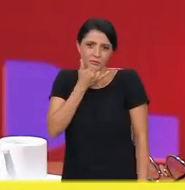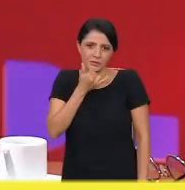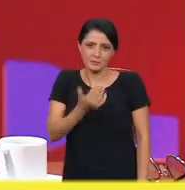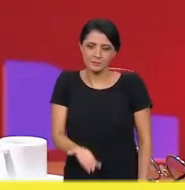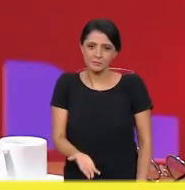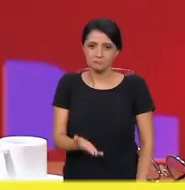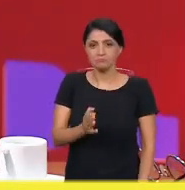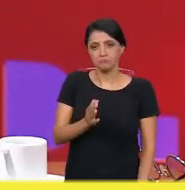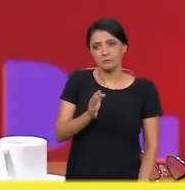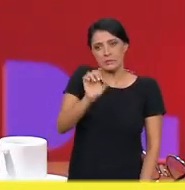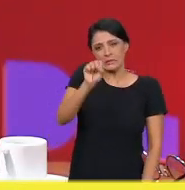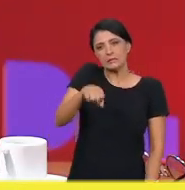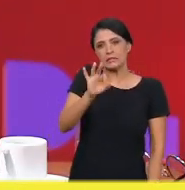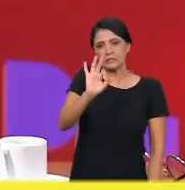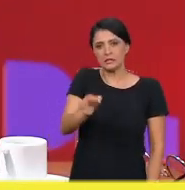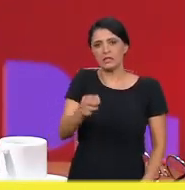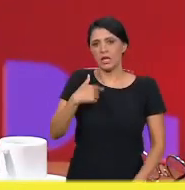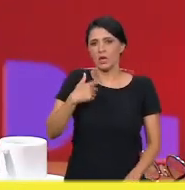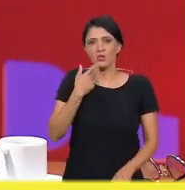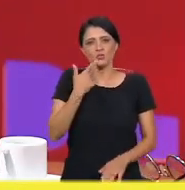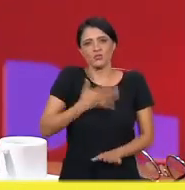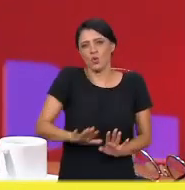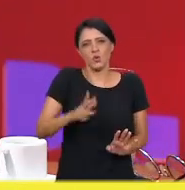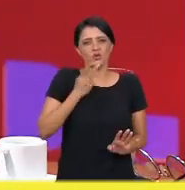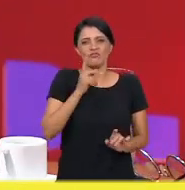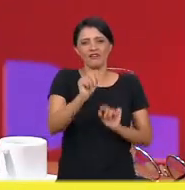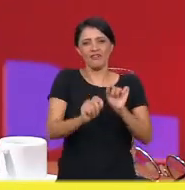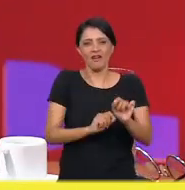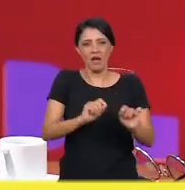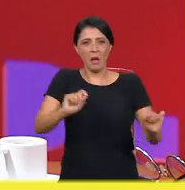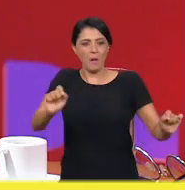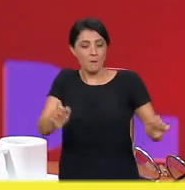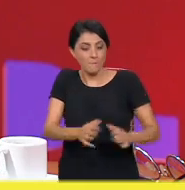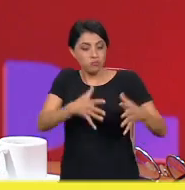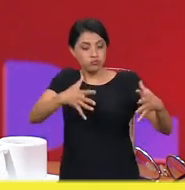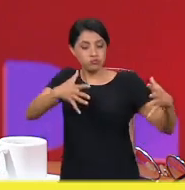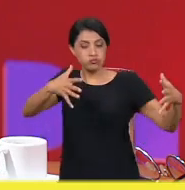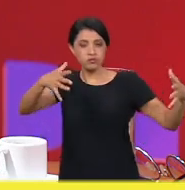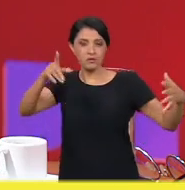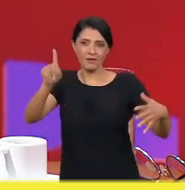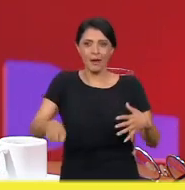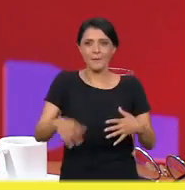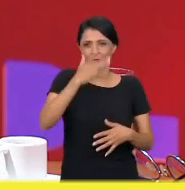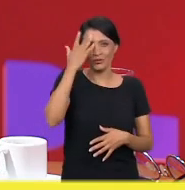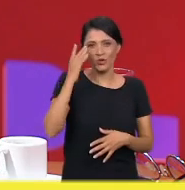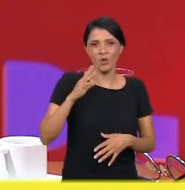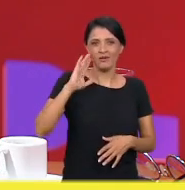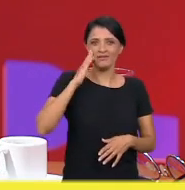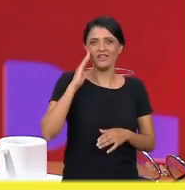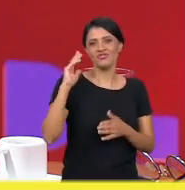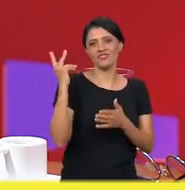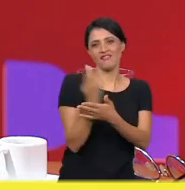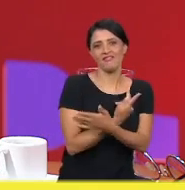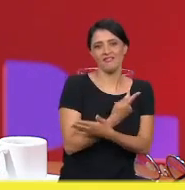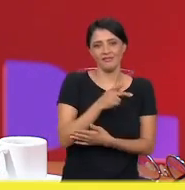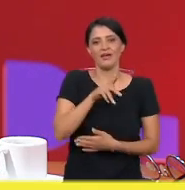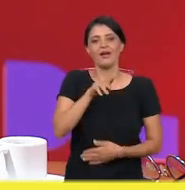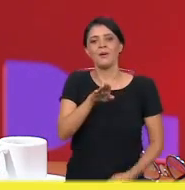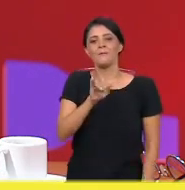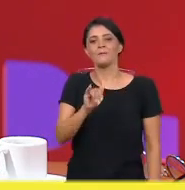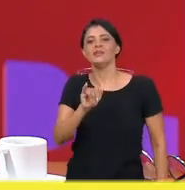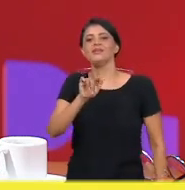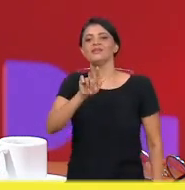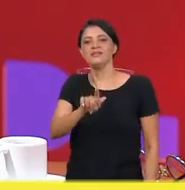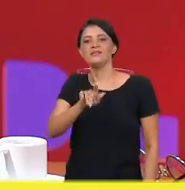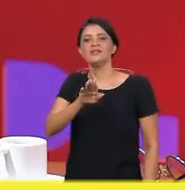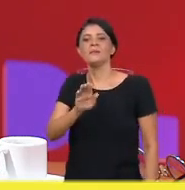forma, sim. Eu não gosto de falar de uma grande explosão que as pessoas elas entendem de maneira equivocada o que é o Big Bang. Tá. A gente fala Big Bang